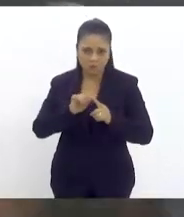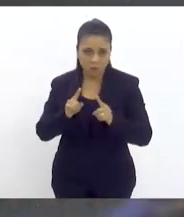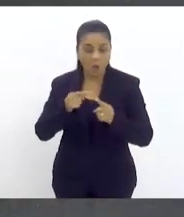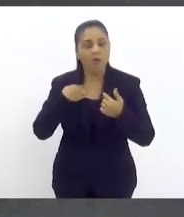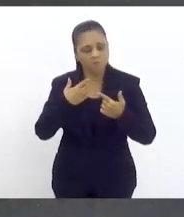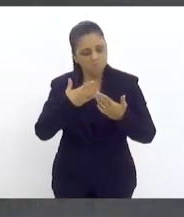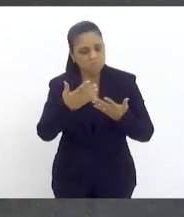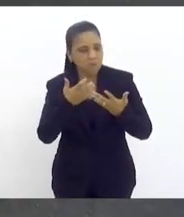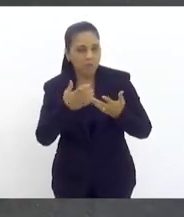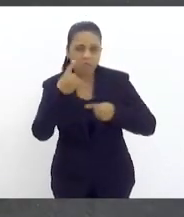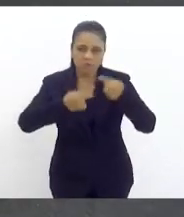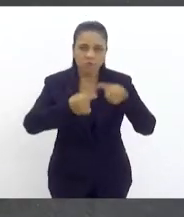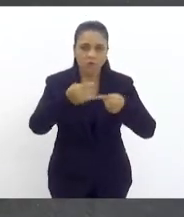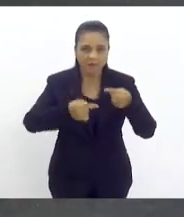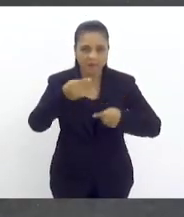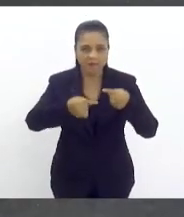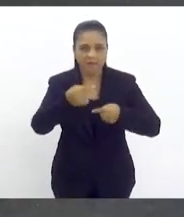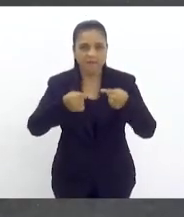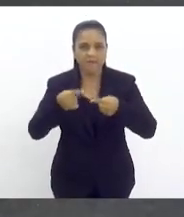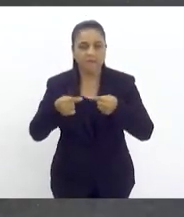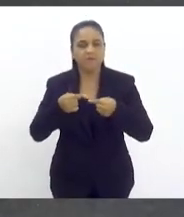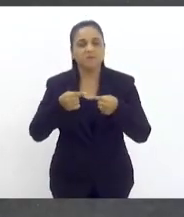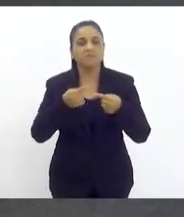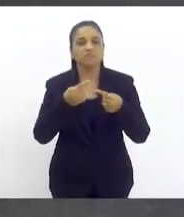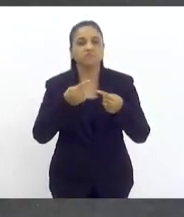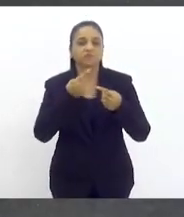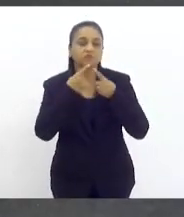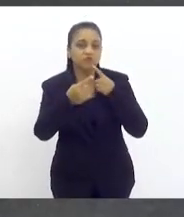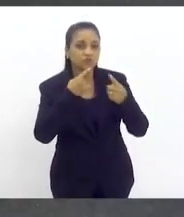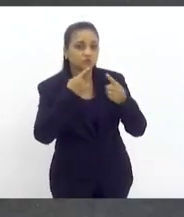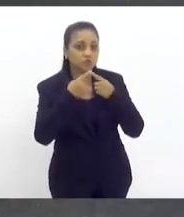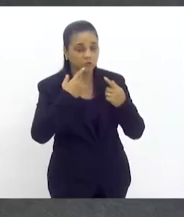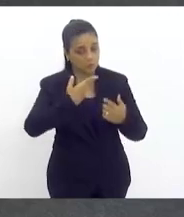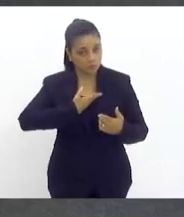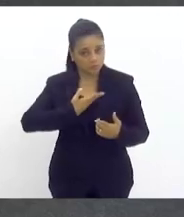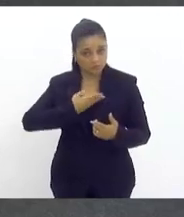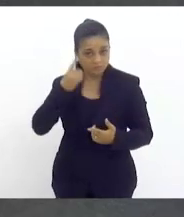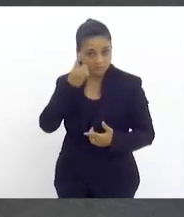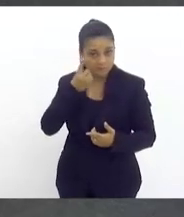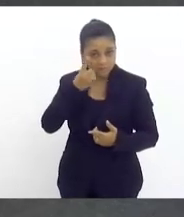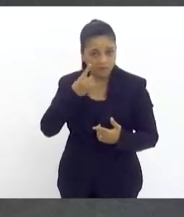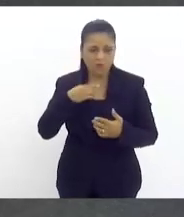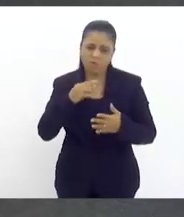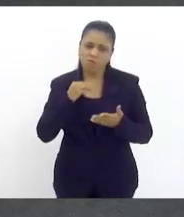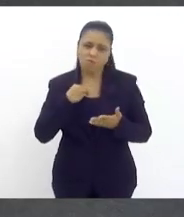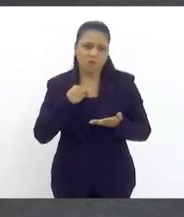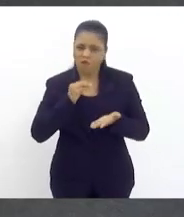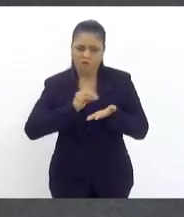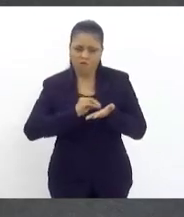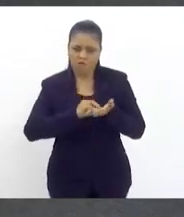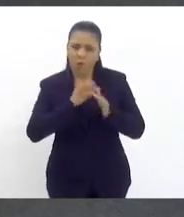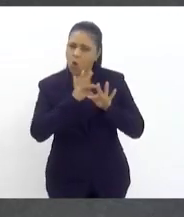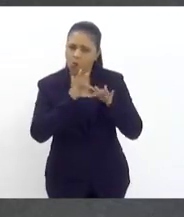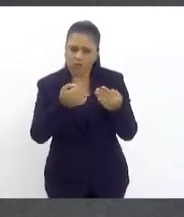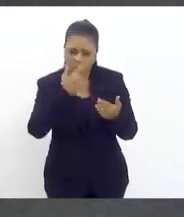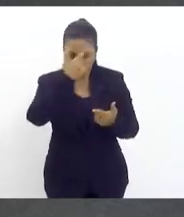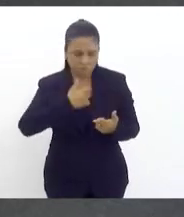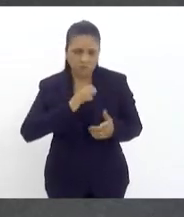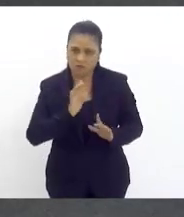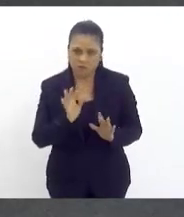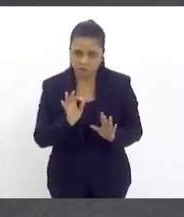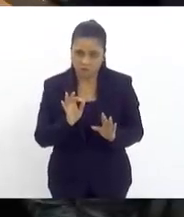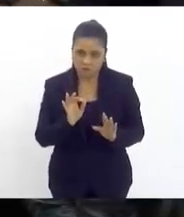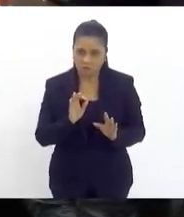é óbvio que, dialogando com os meus colegas aqui, não me falta humildade, deputado Rodrigo Amorim. Nunca me